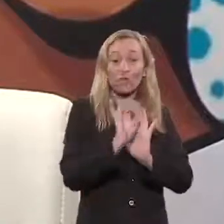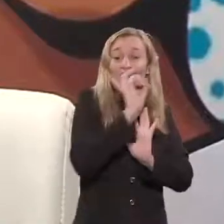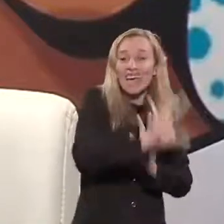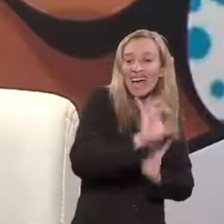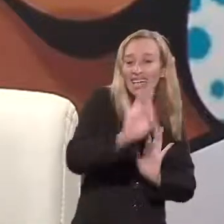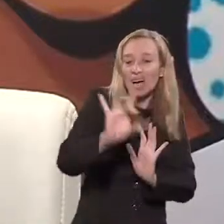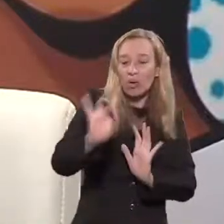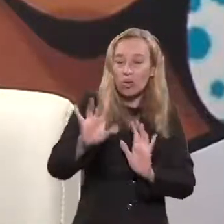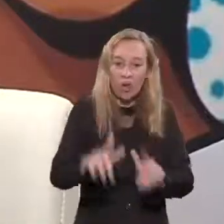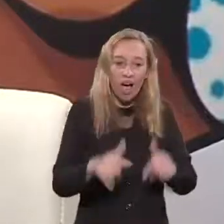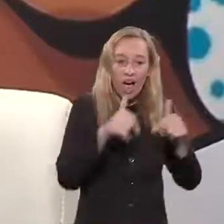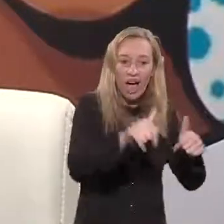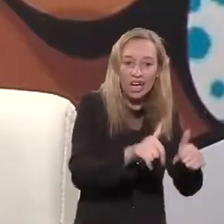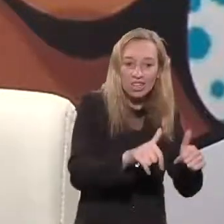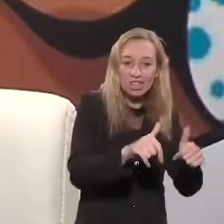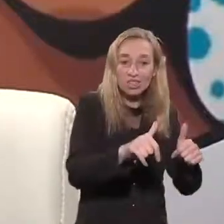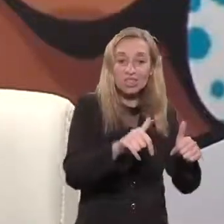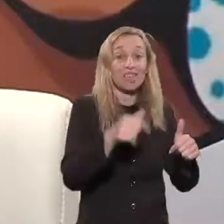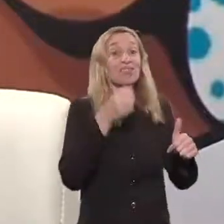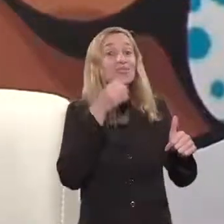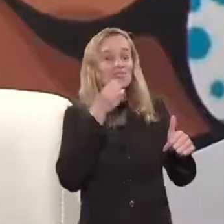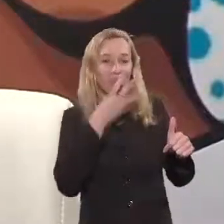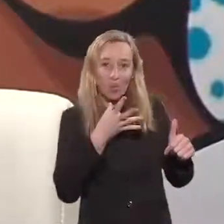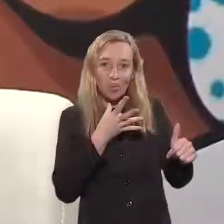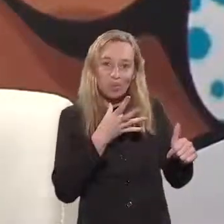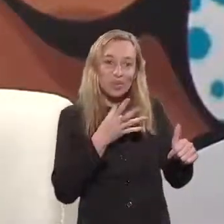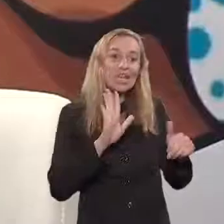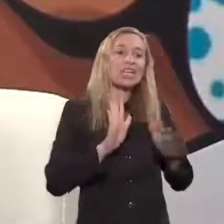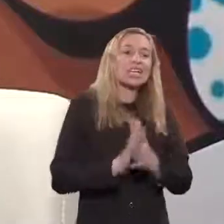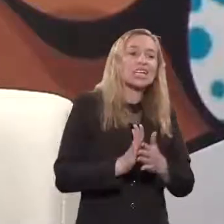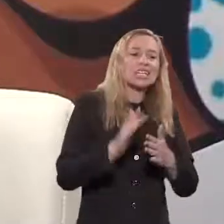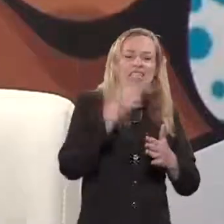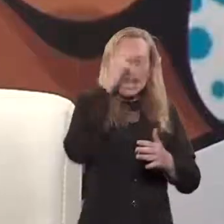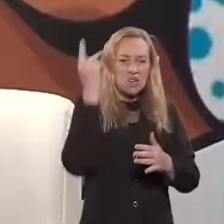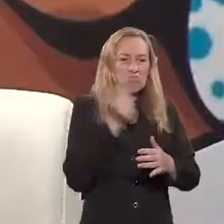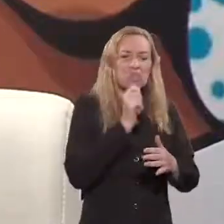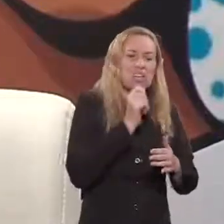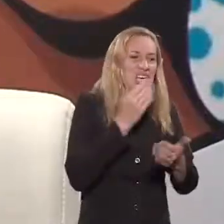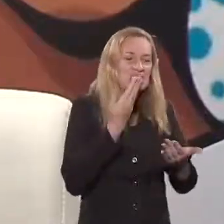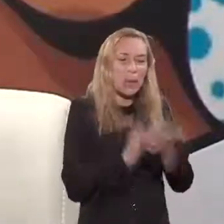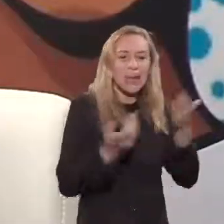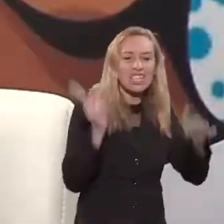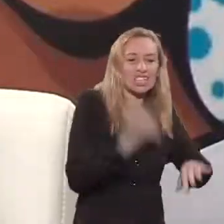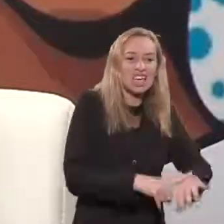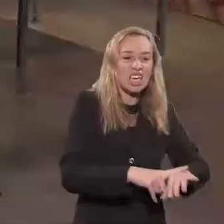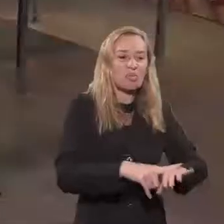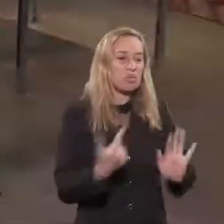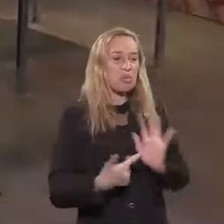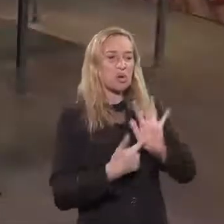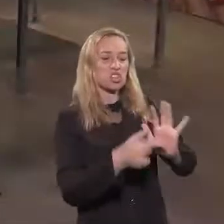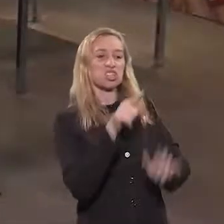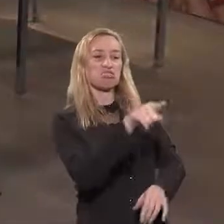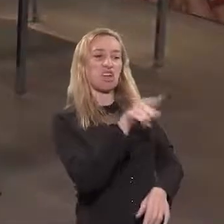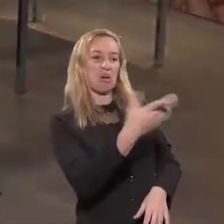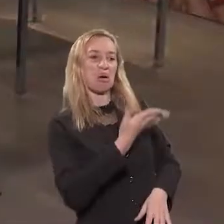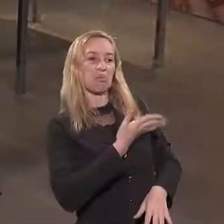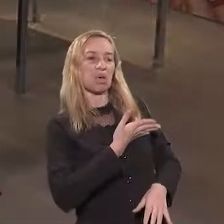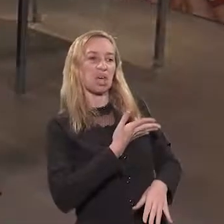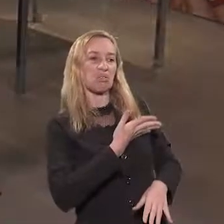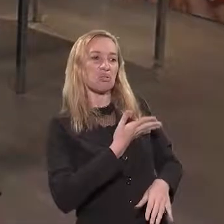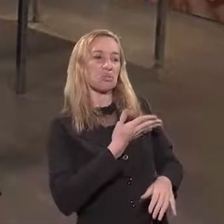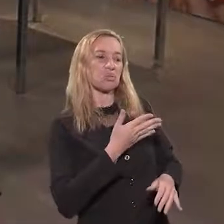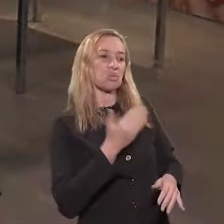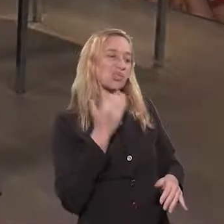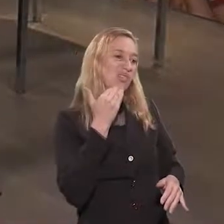aceito do seu jeito e o que cada um faz é considerado bem feito. Nenhuma criança perde seu tempo apontando